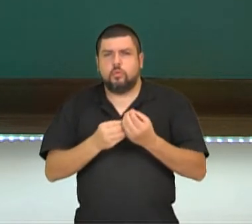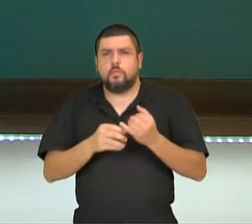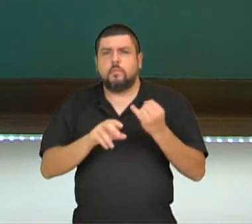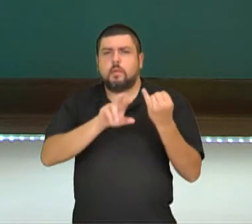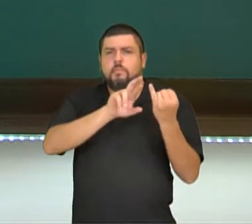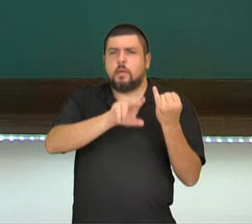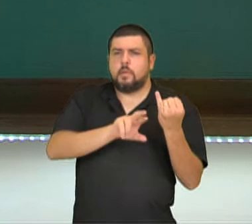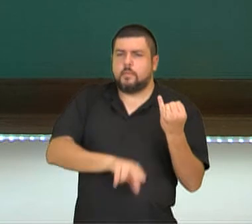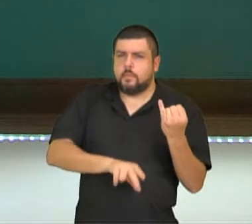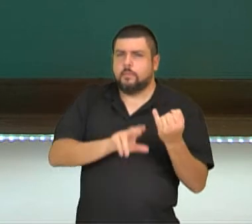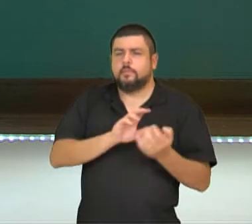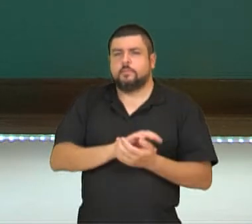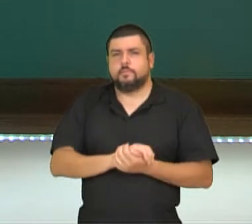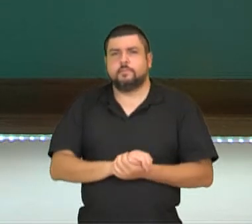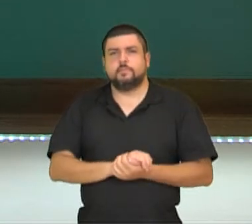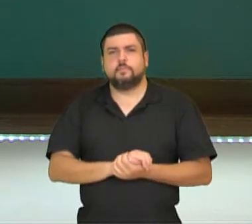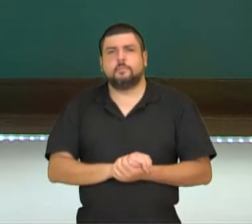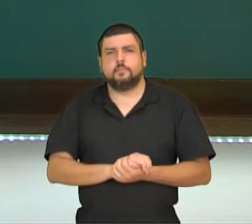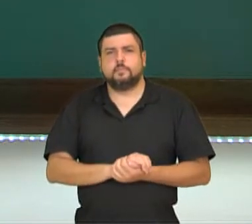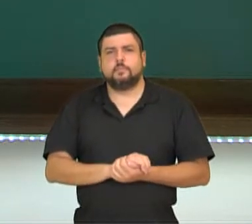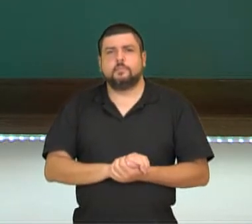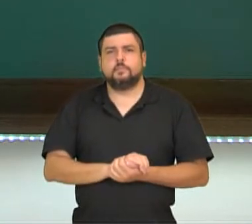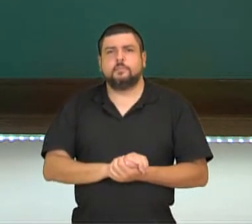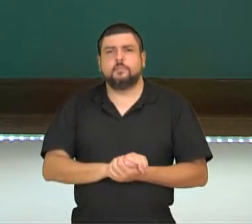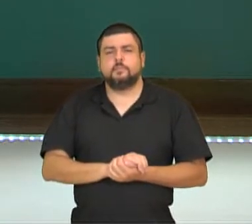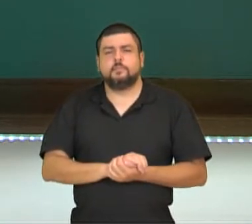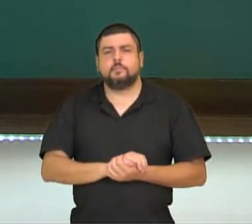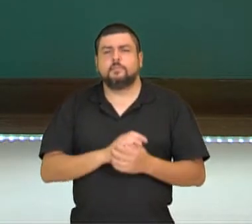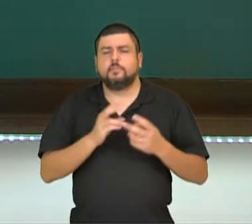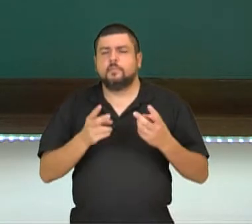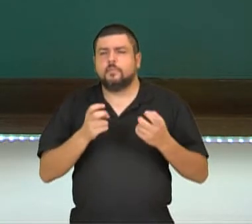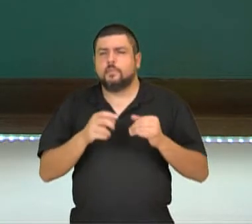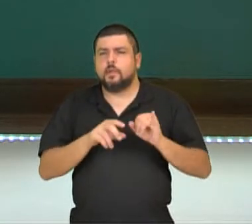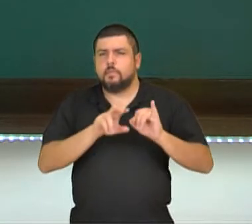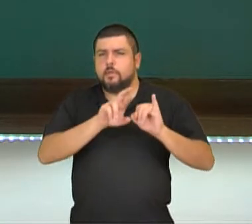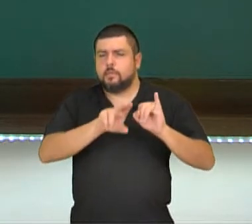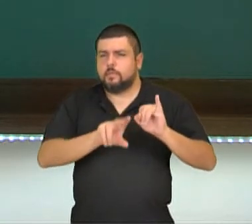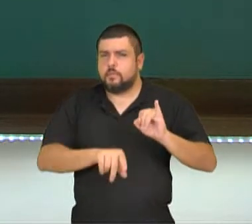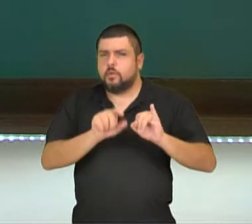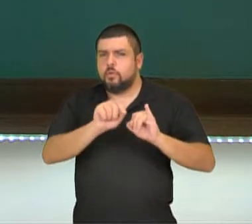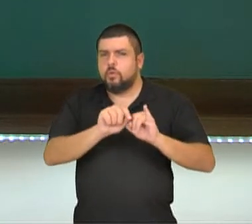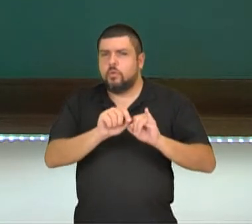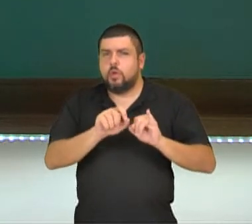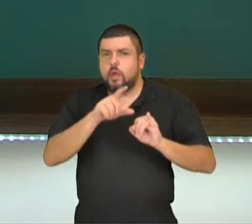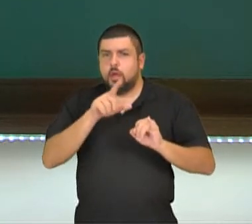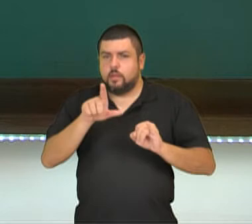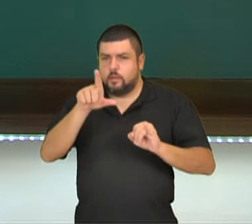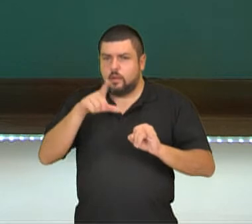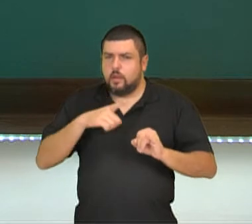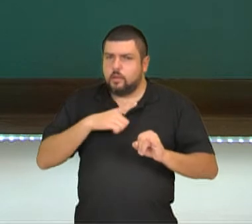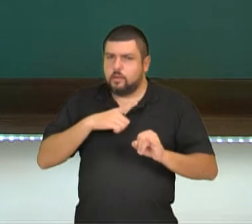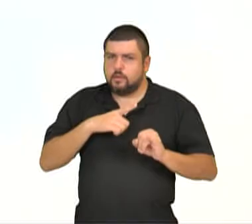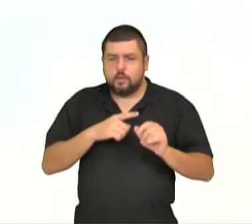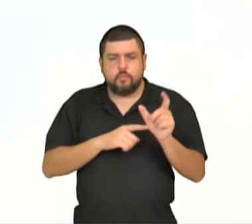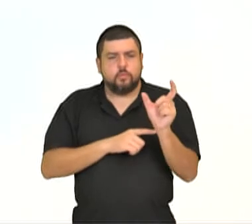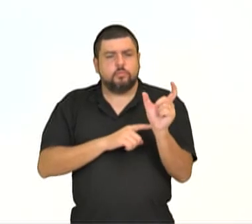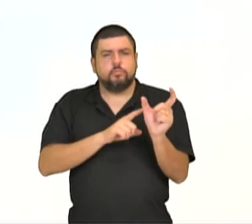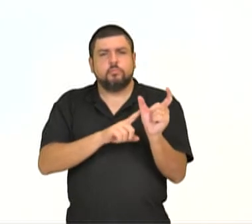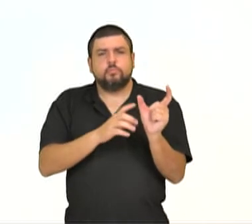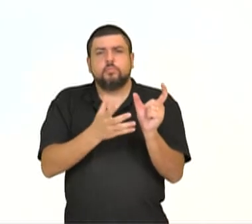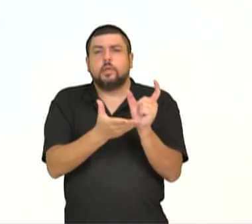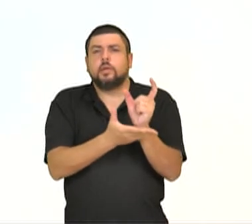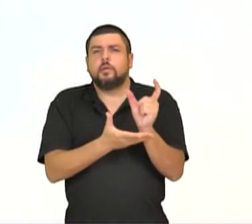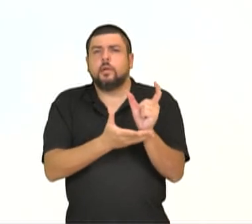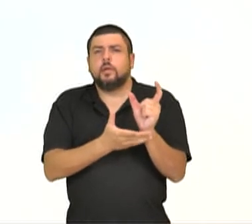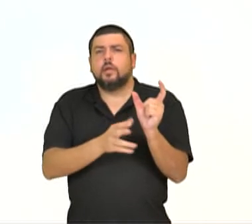regulares, agora é o irregular. Vejam, são aqueles que apresentam modificações na raiz. Vejamos a conjugação